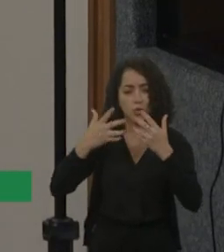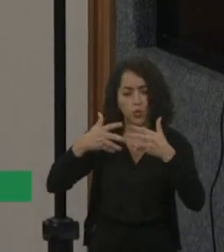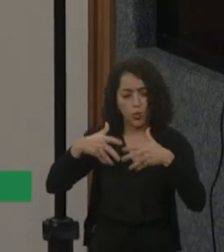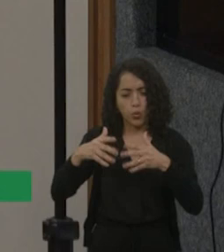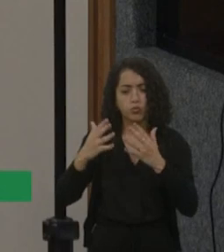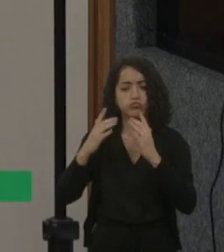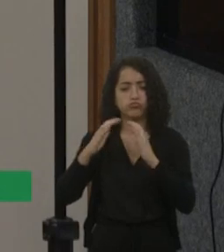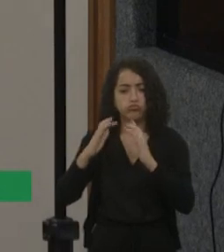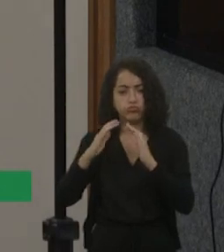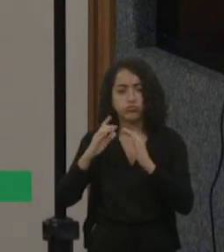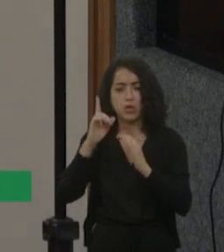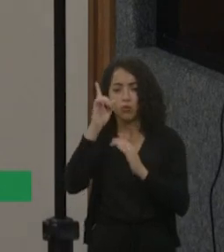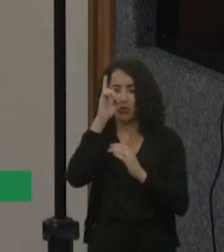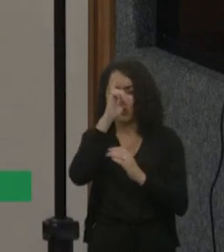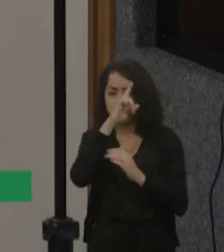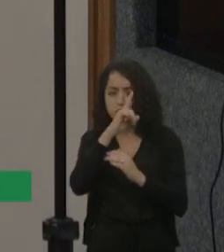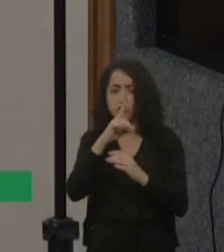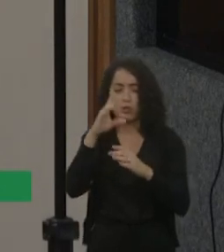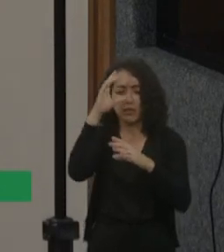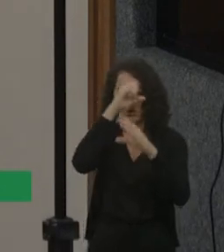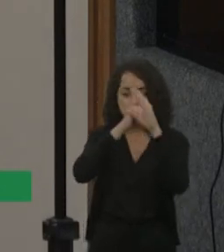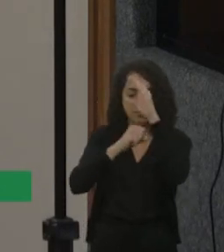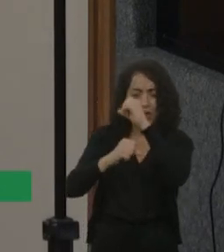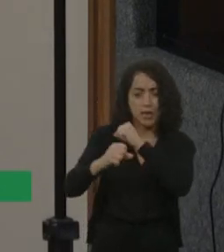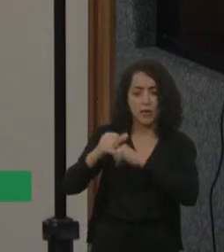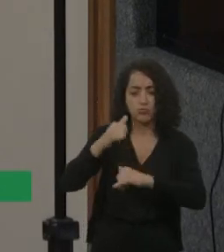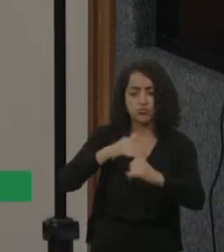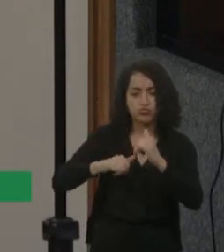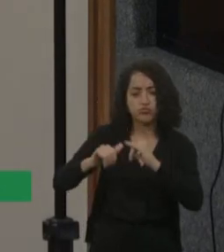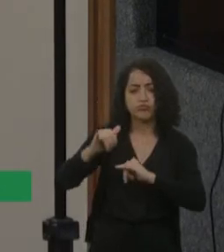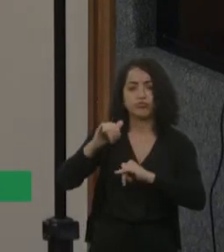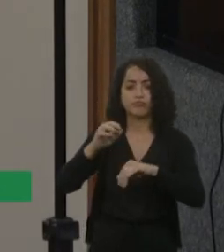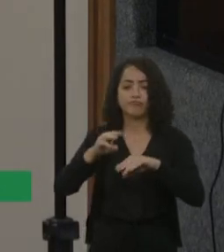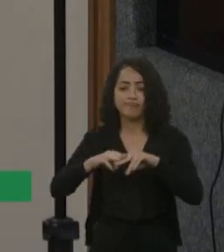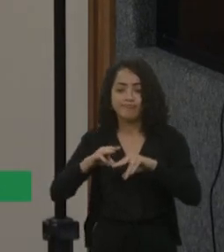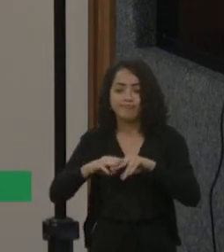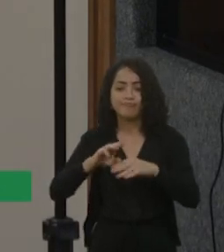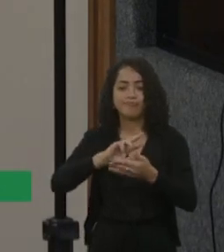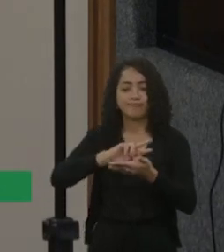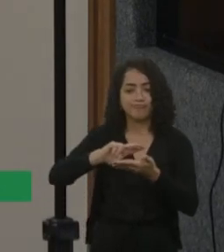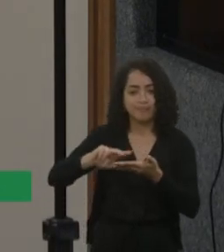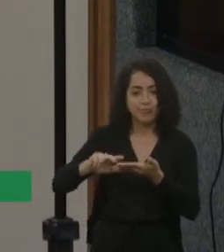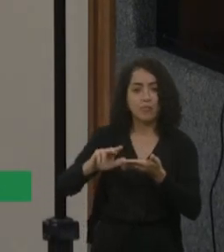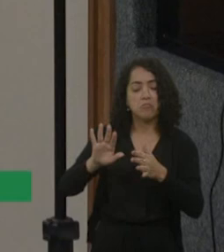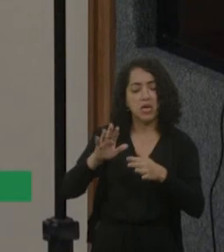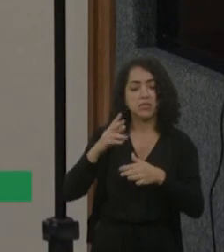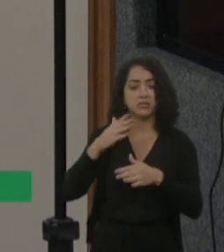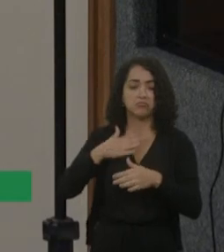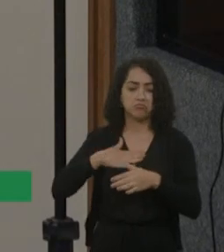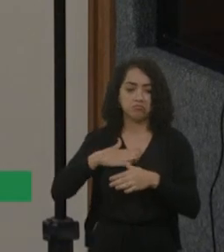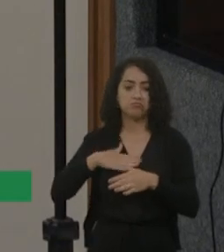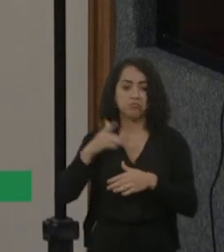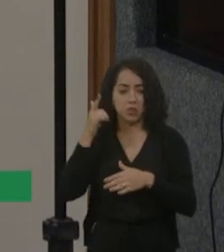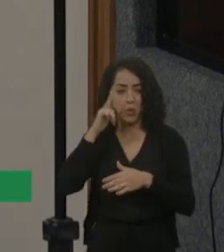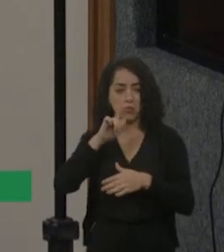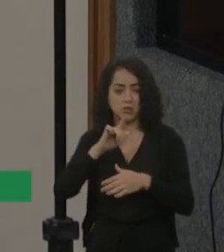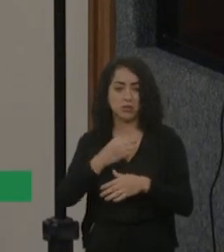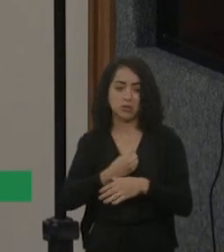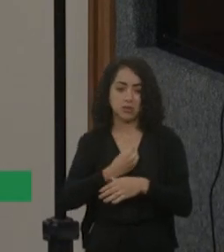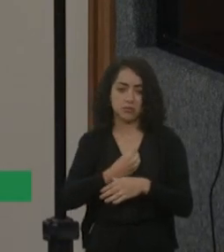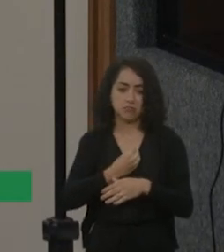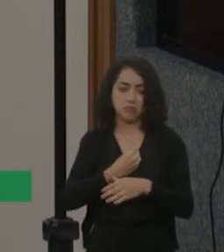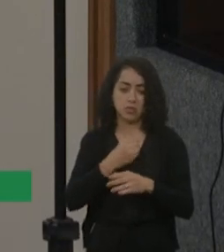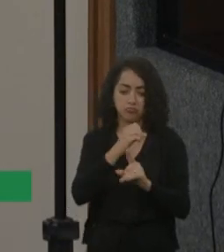aprendizado, não vai muito bem na química, na matemática, mas consegue conviver bem socialmente, tá? Mas fígado e